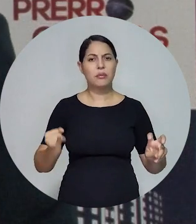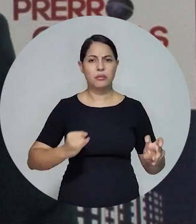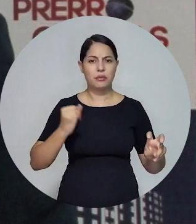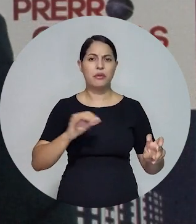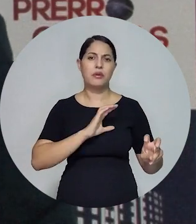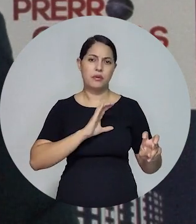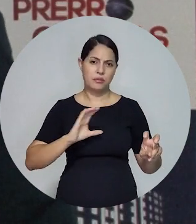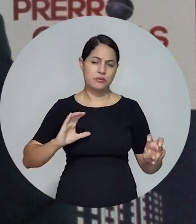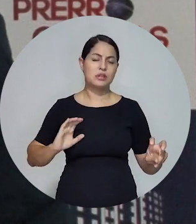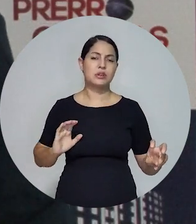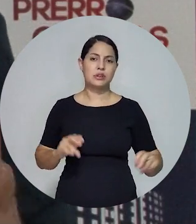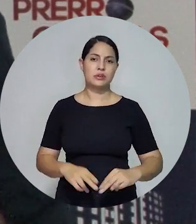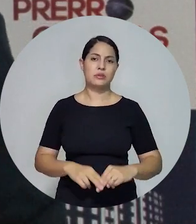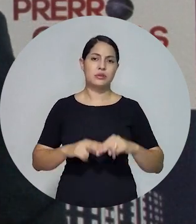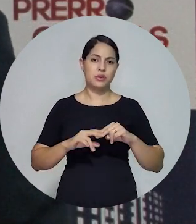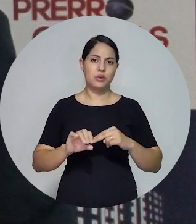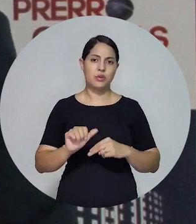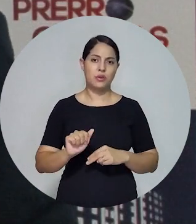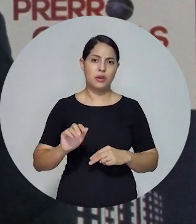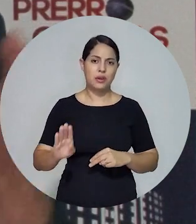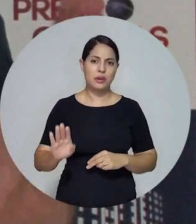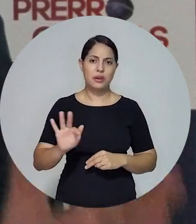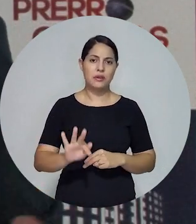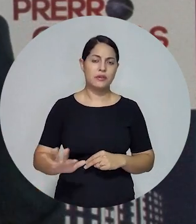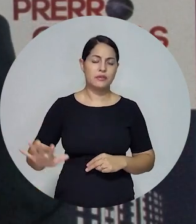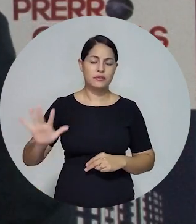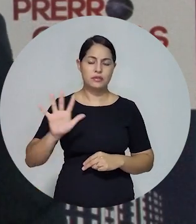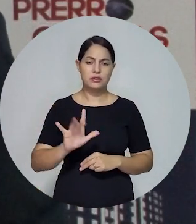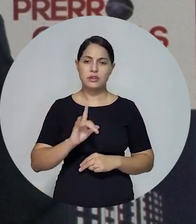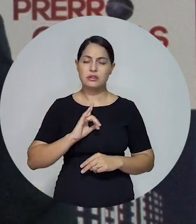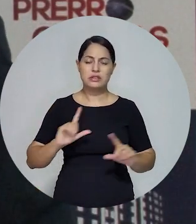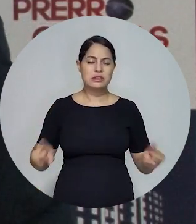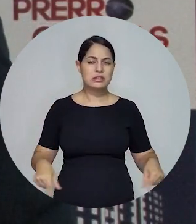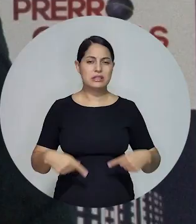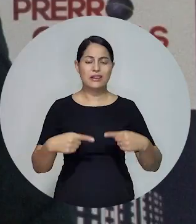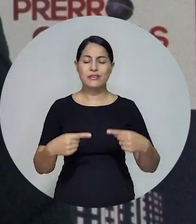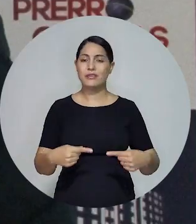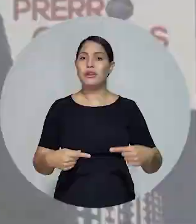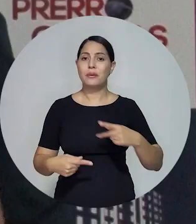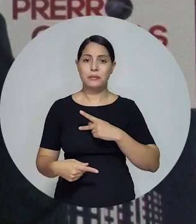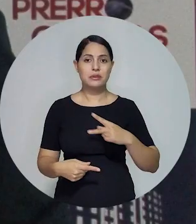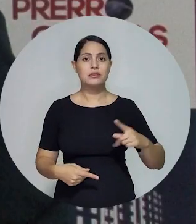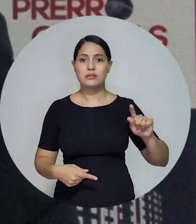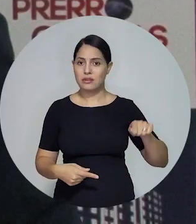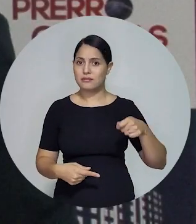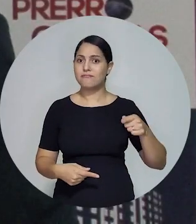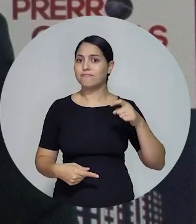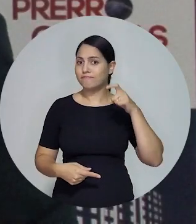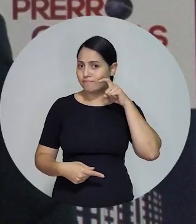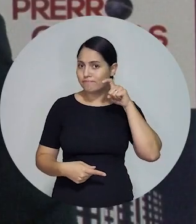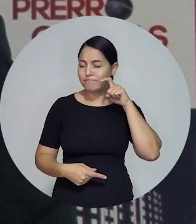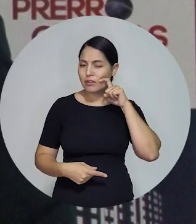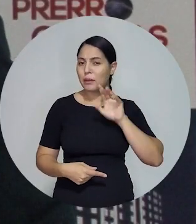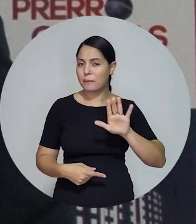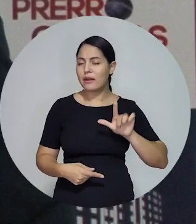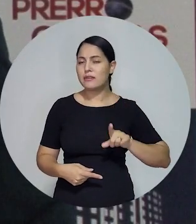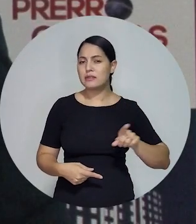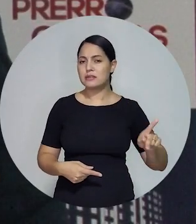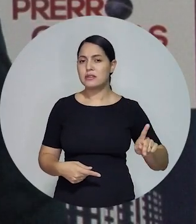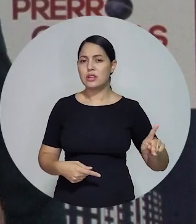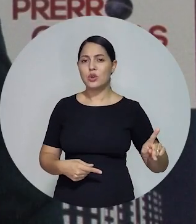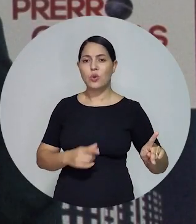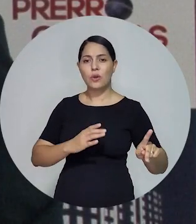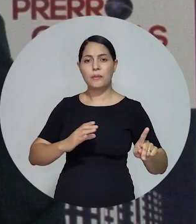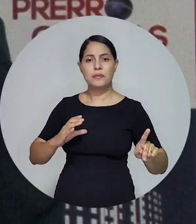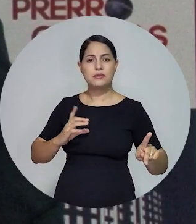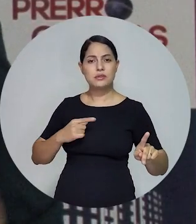essa importante comissão da OAB Federal e nosso estadual aqui em Pernambuco. Grande iniciativa do presidente Beto Simonetti